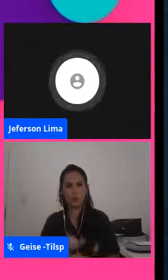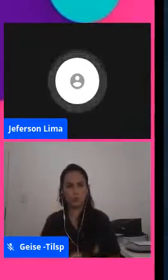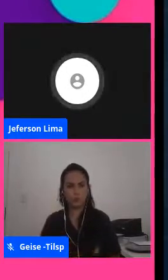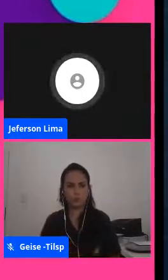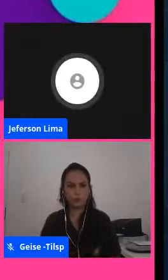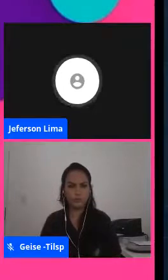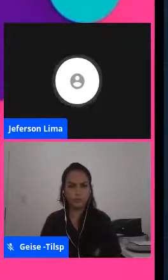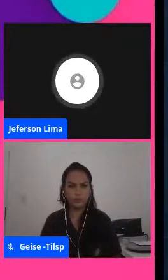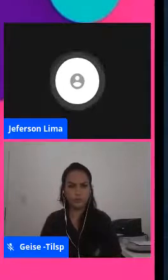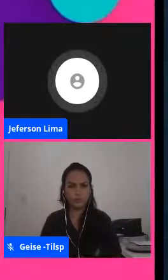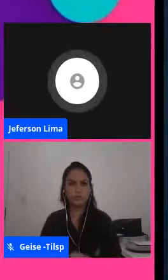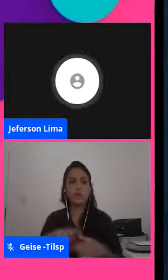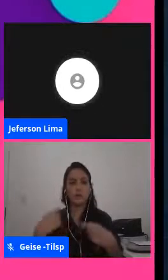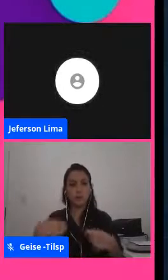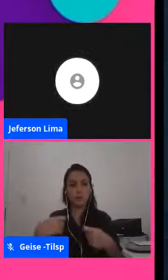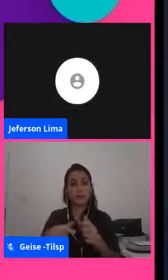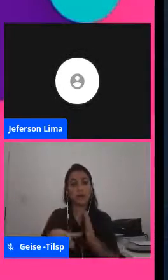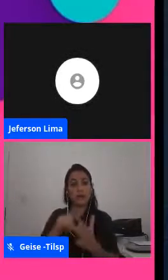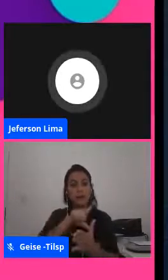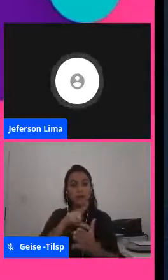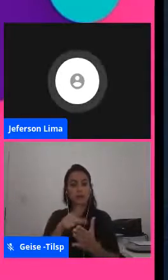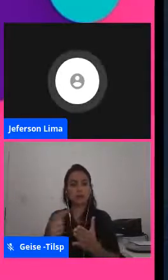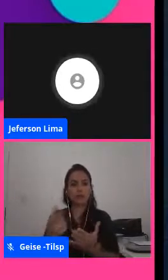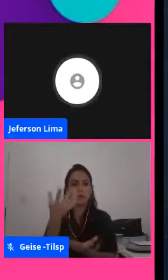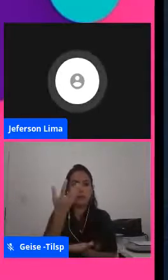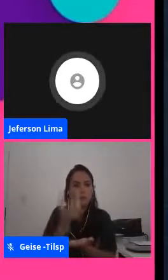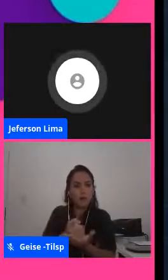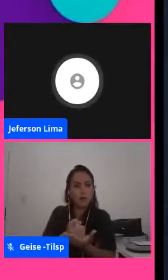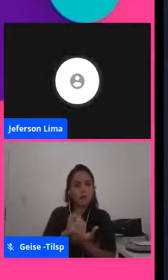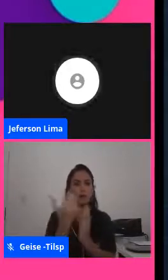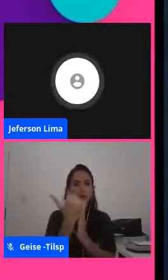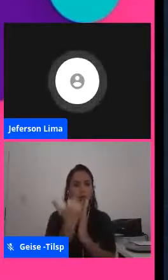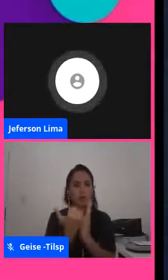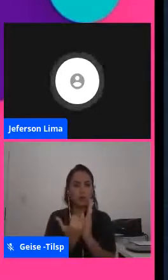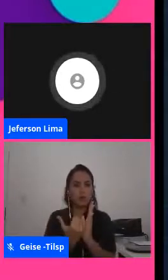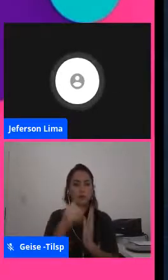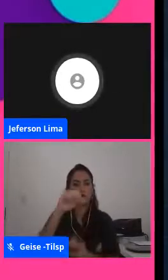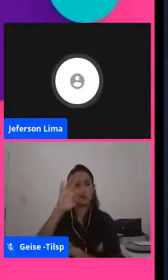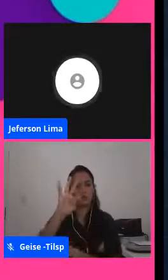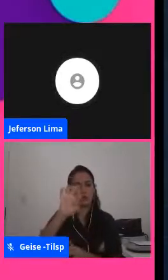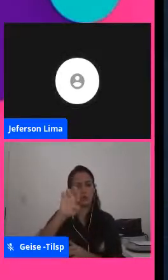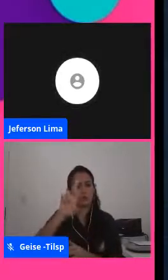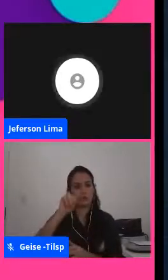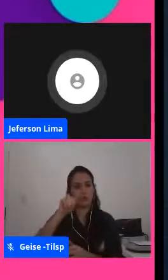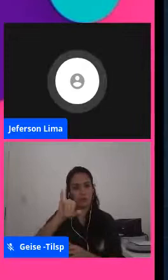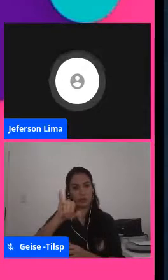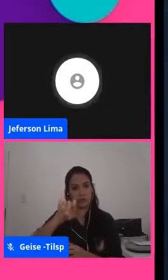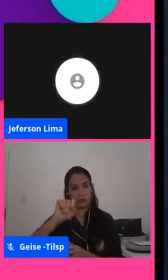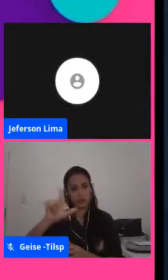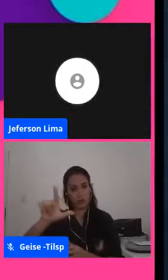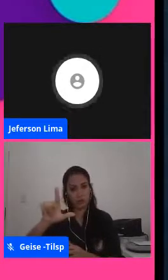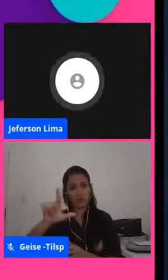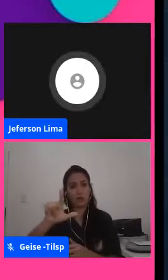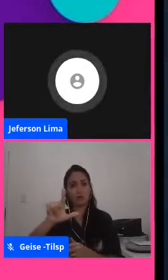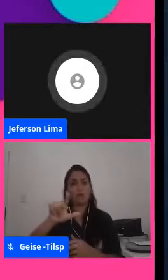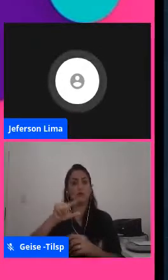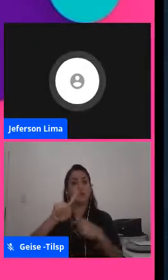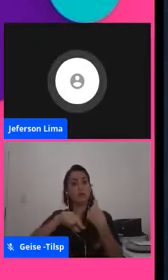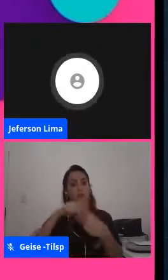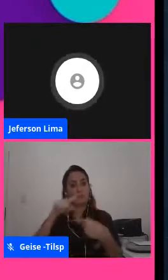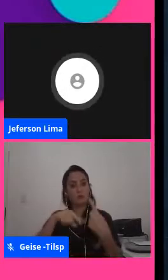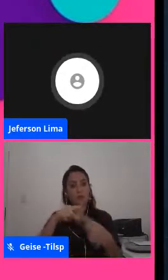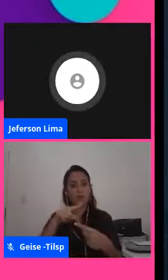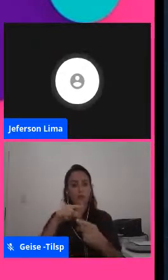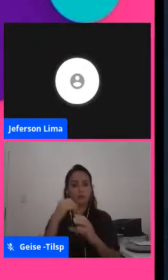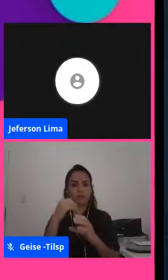tem que instalar um programinha de terminal. E com esse programinha de terminal, a gente vai fazer um init e um deploy. Eu poderia pegar um